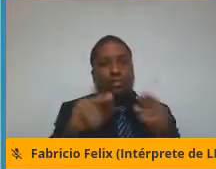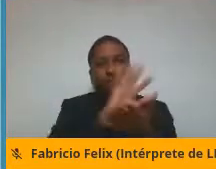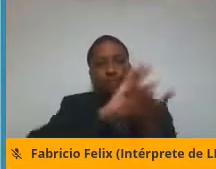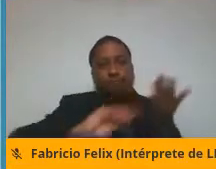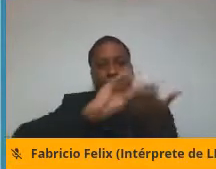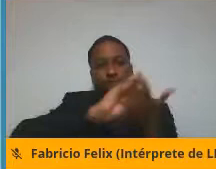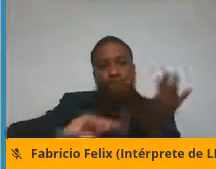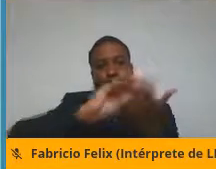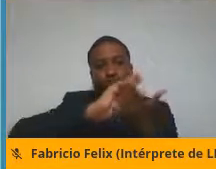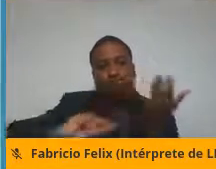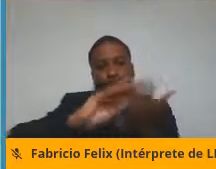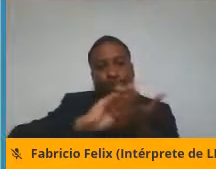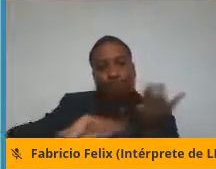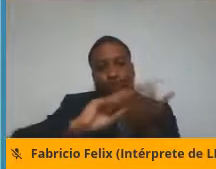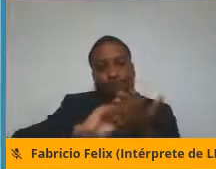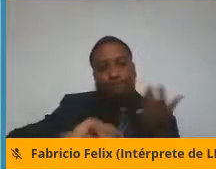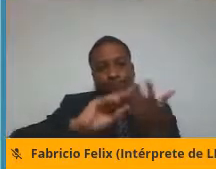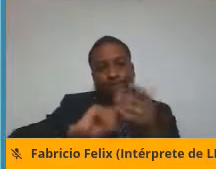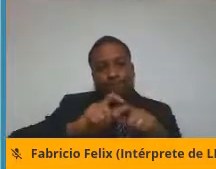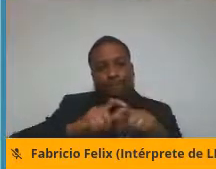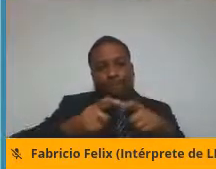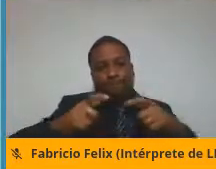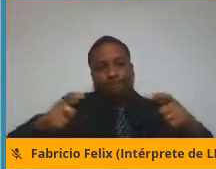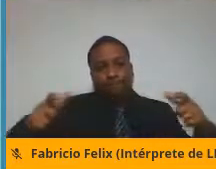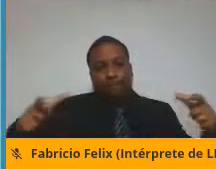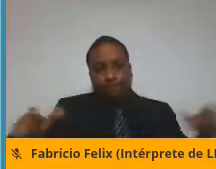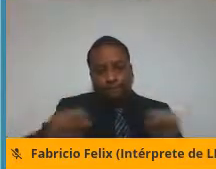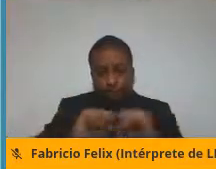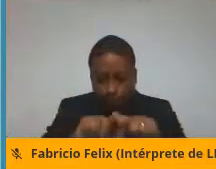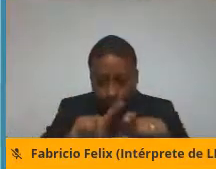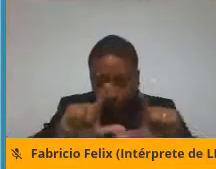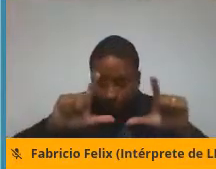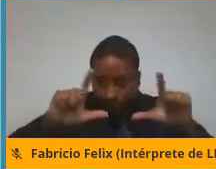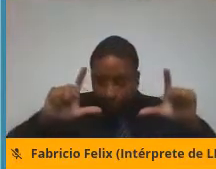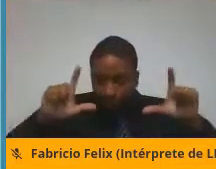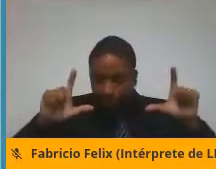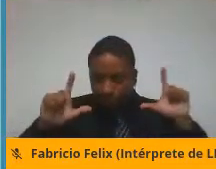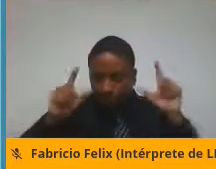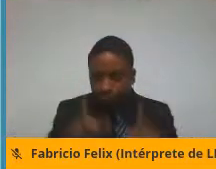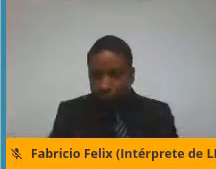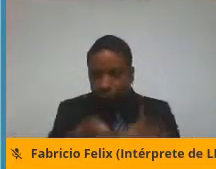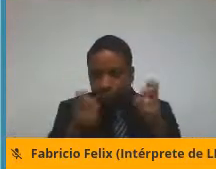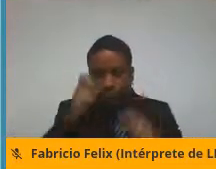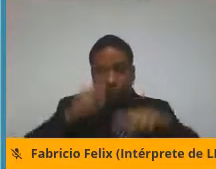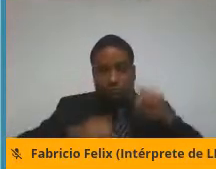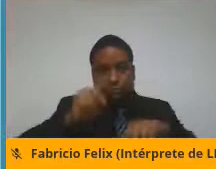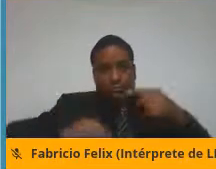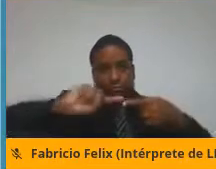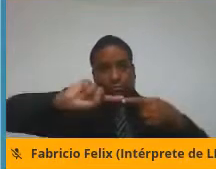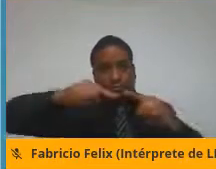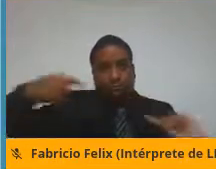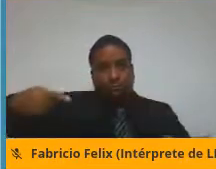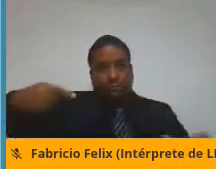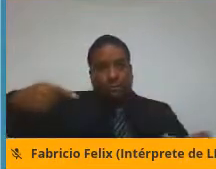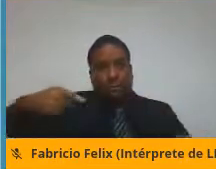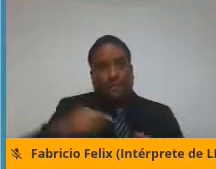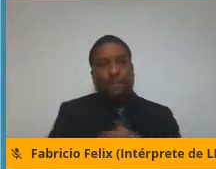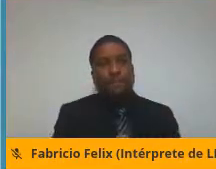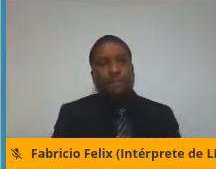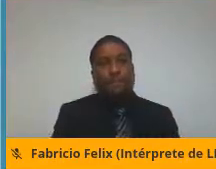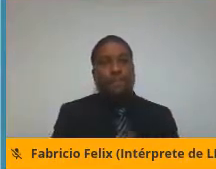maneira mais ampliada, para que a gente possa detectar realmente o material genético. Então, depois que esse